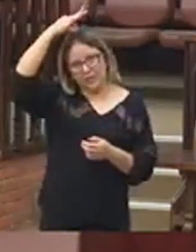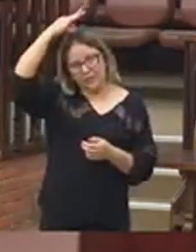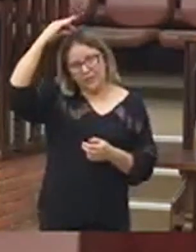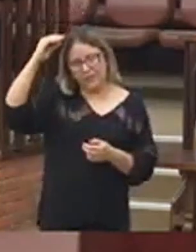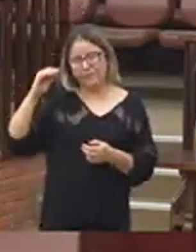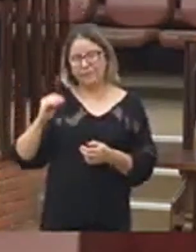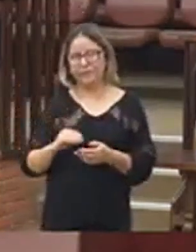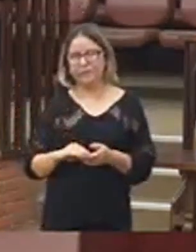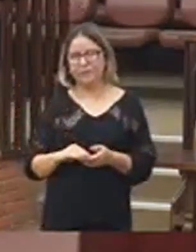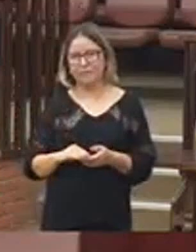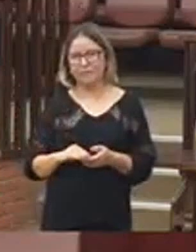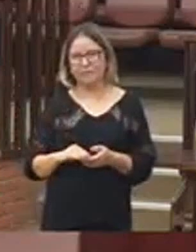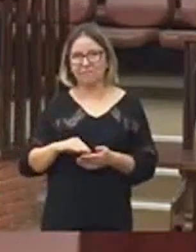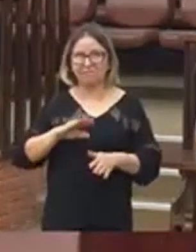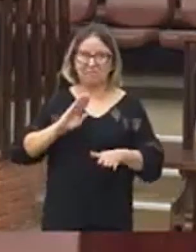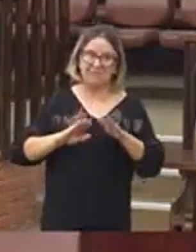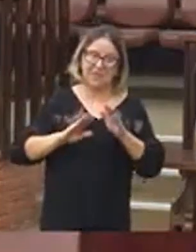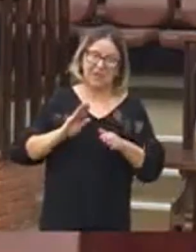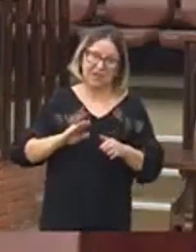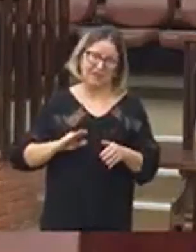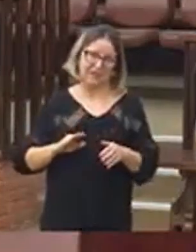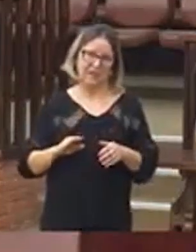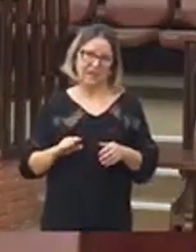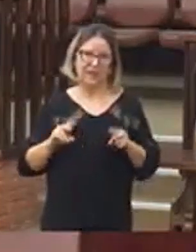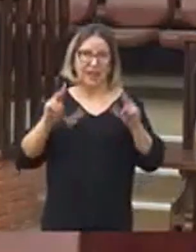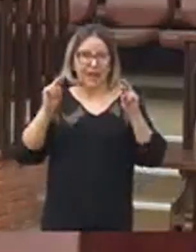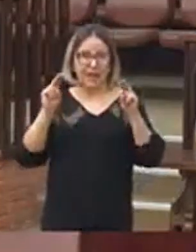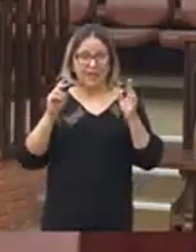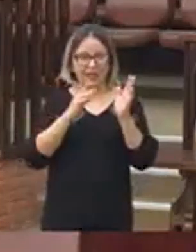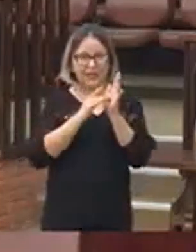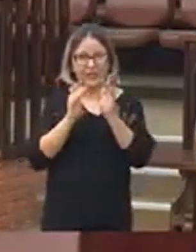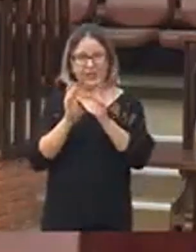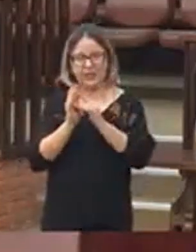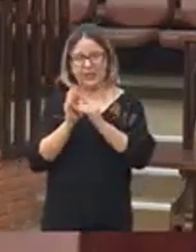Talvez aquela expressão de Jesus também, quando ele